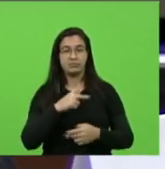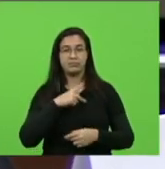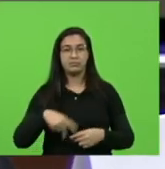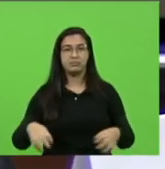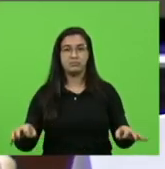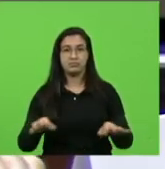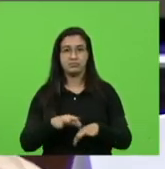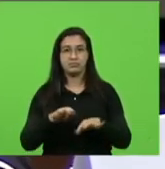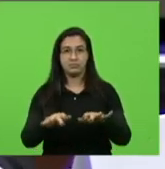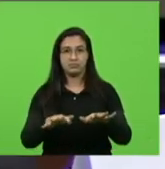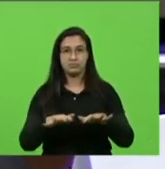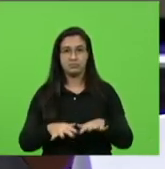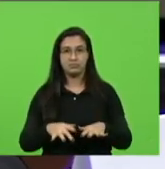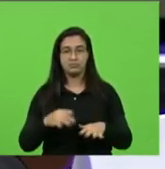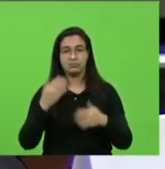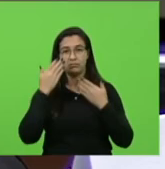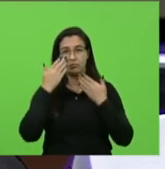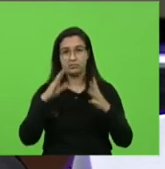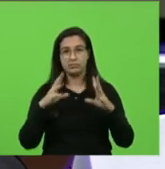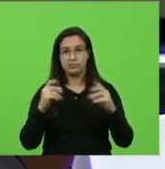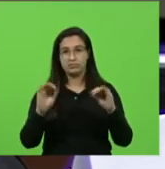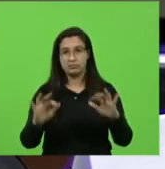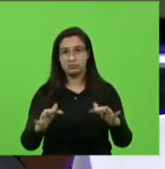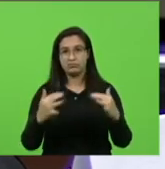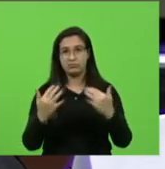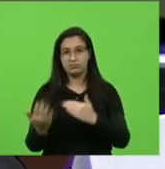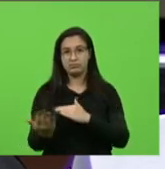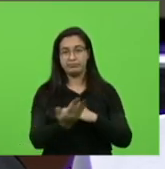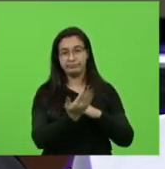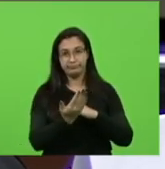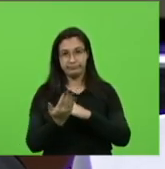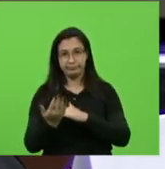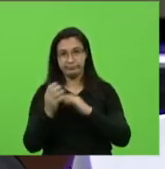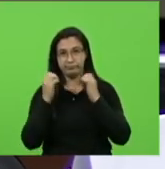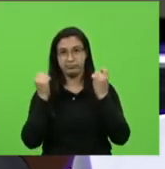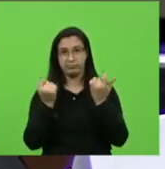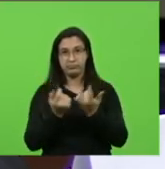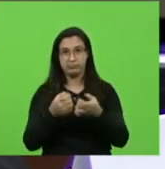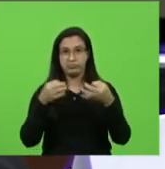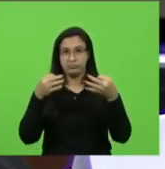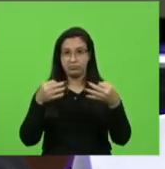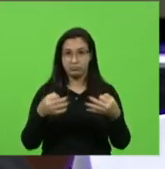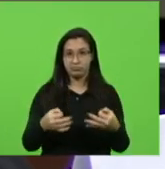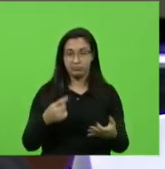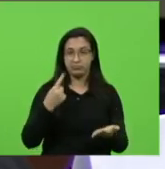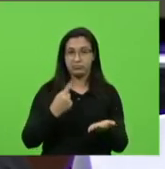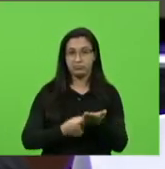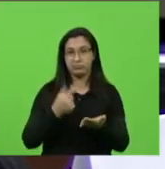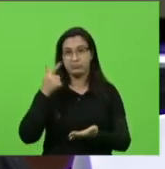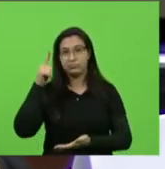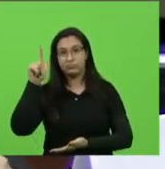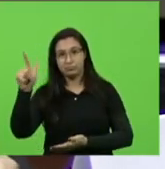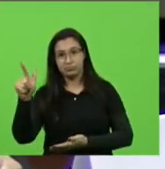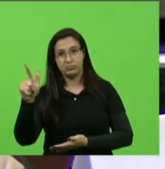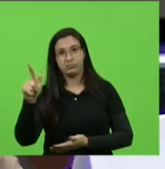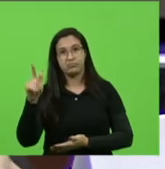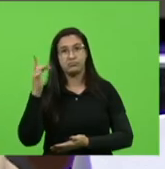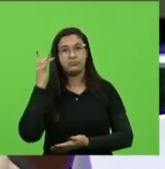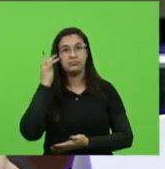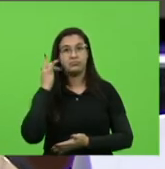encerra a presente sessão, agradecendo a todos que ajudaram a fazer a sessão e também convocando outra sessão ordinária